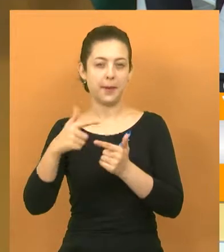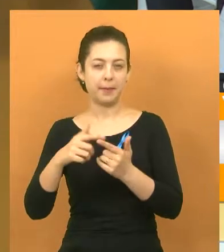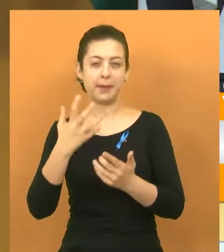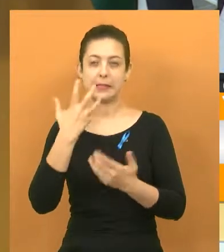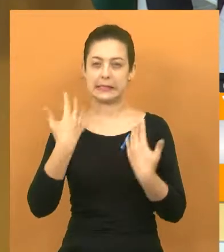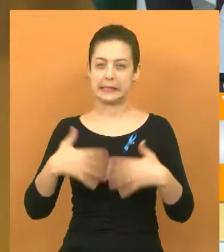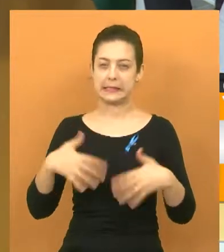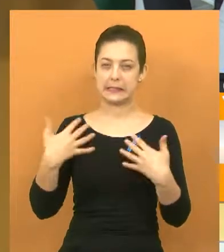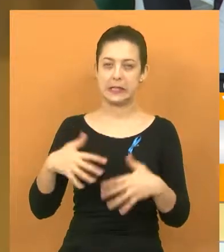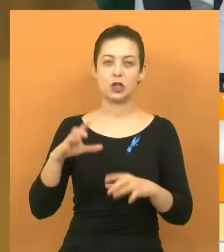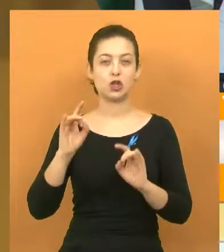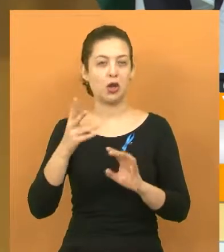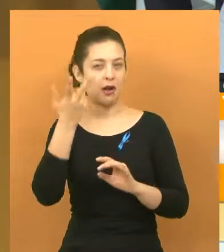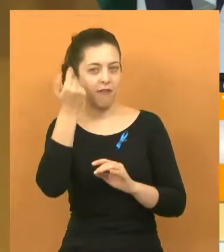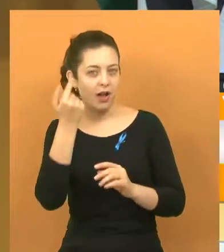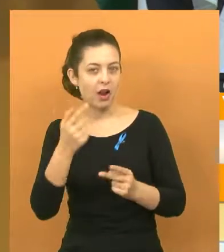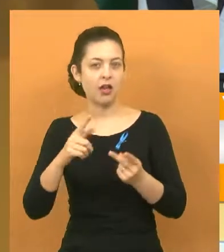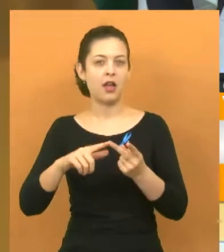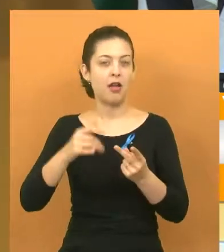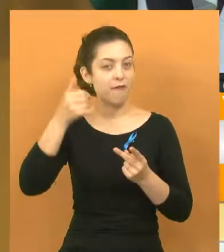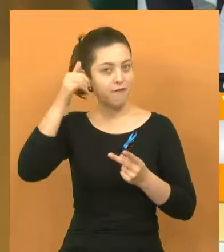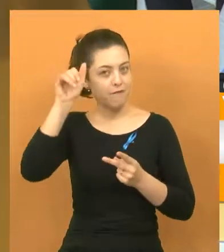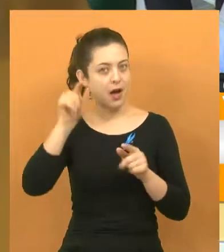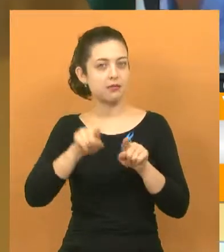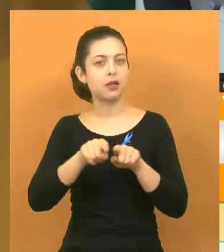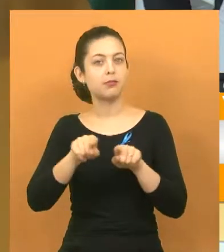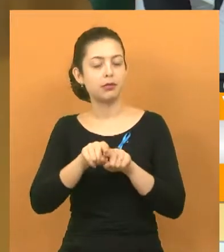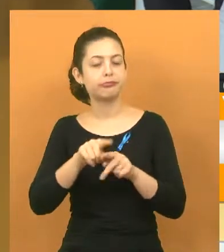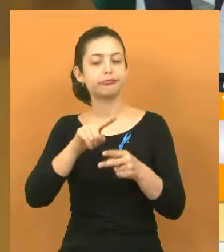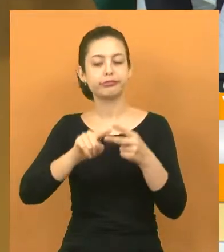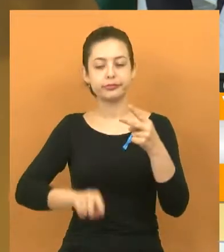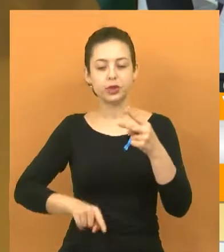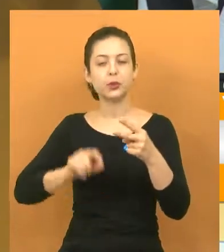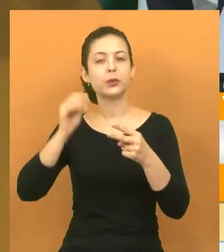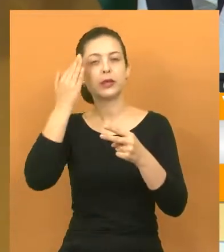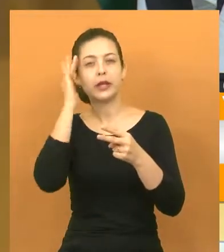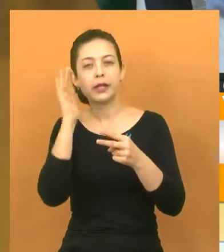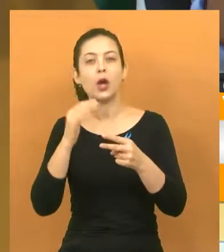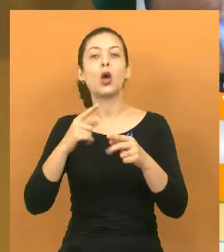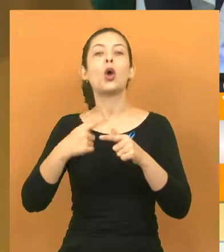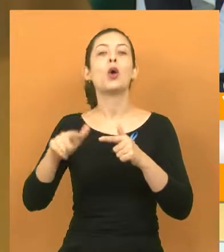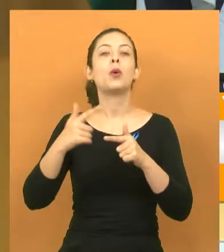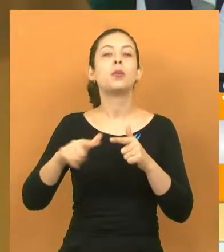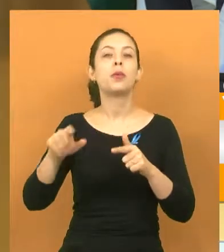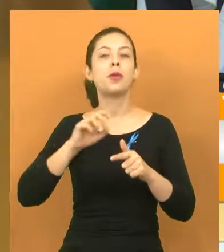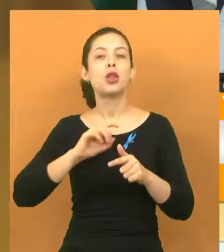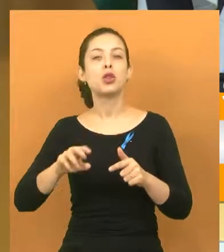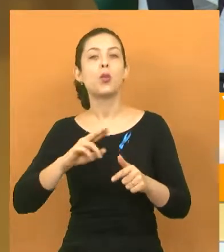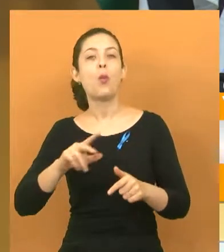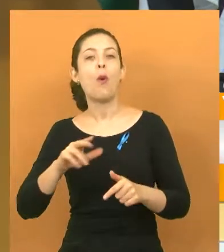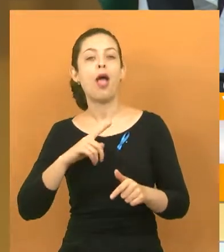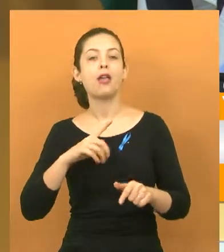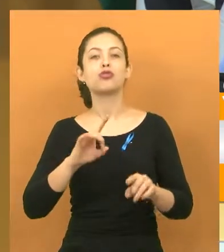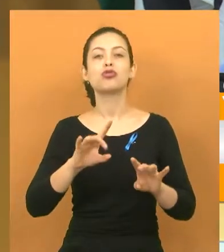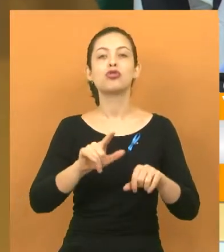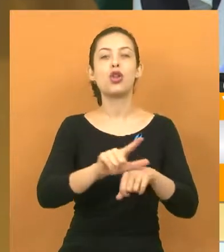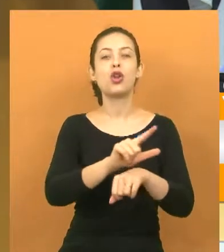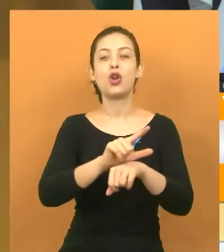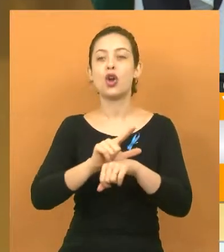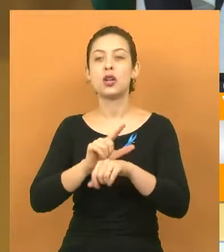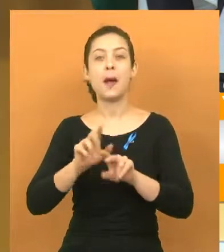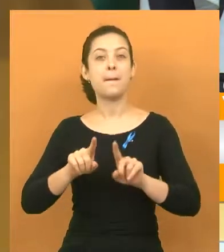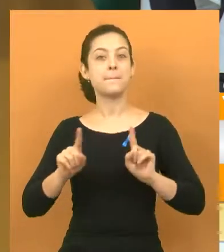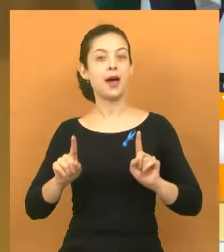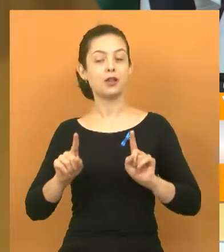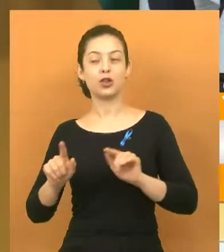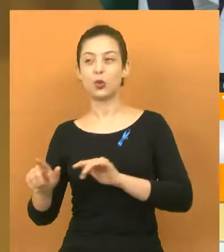grave com não só cavalo, como com vacas também, a gente entender que o problema, Fernando, não é só para o comerciante, é para todo mundo,